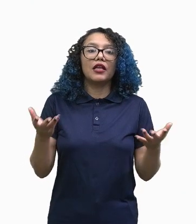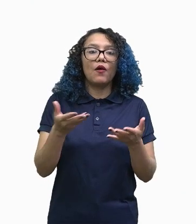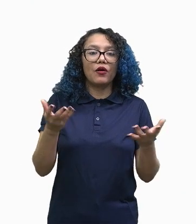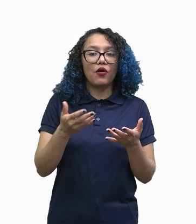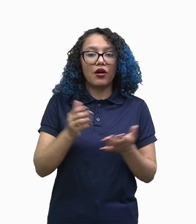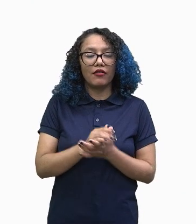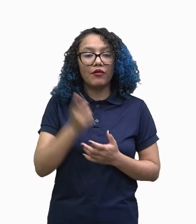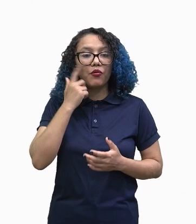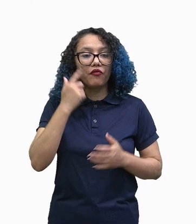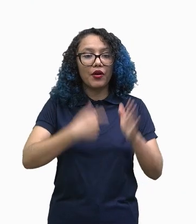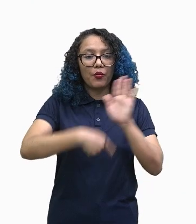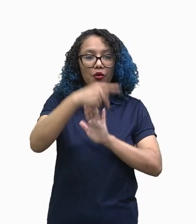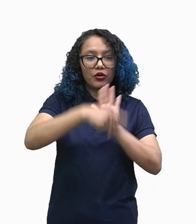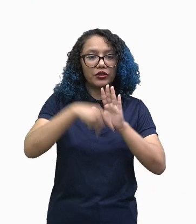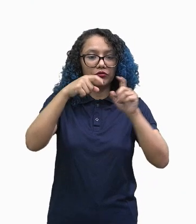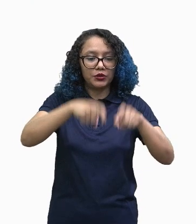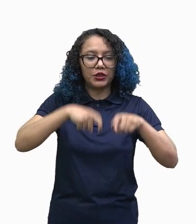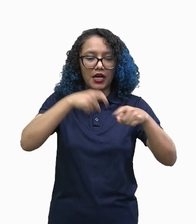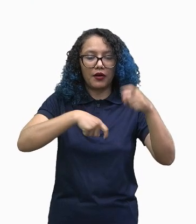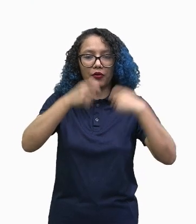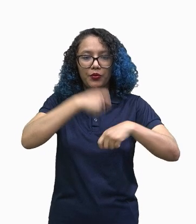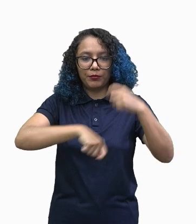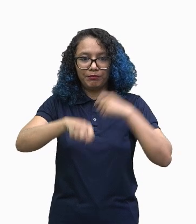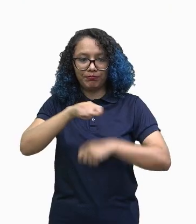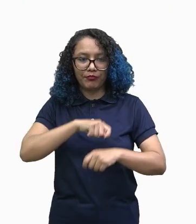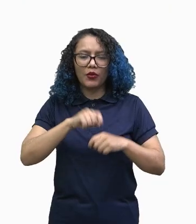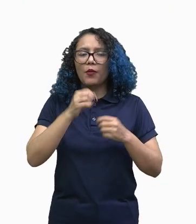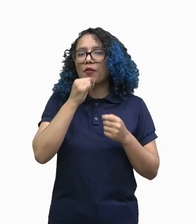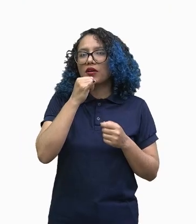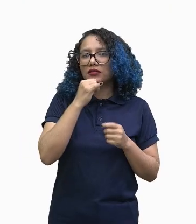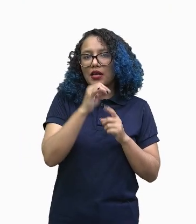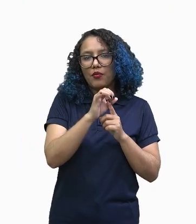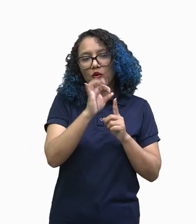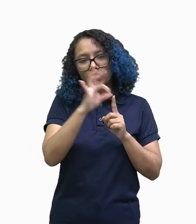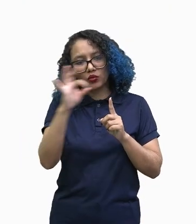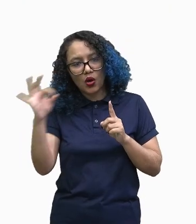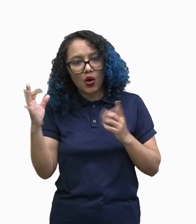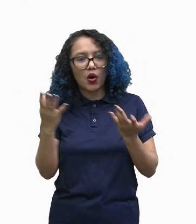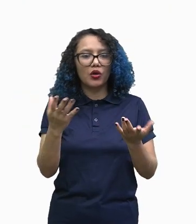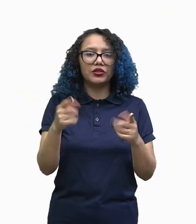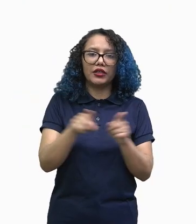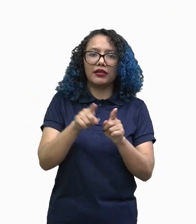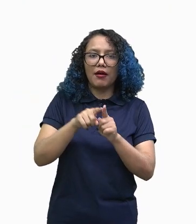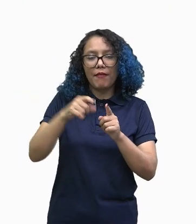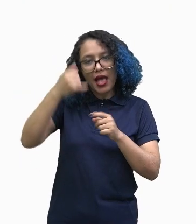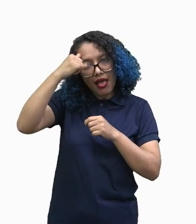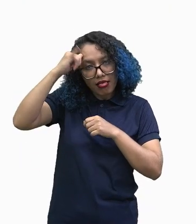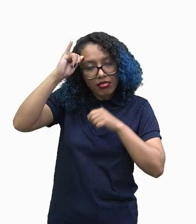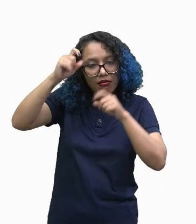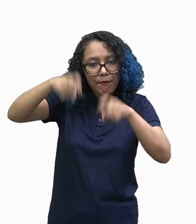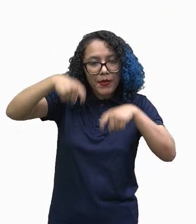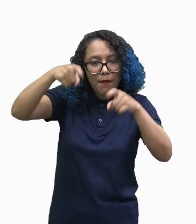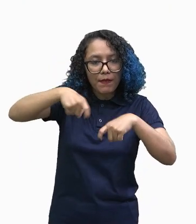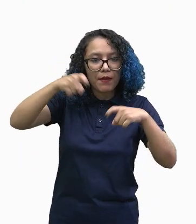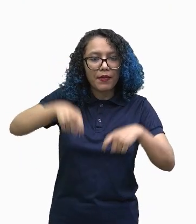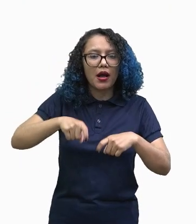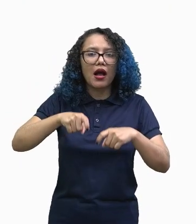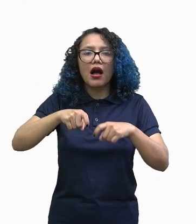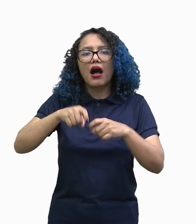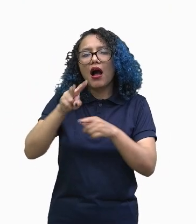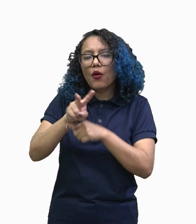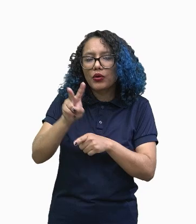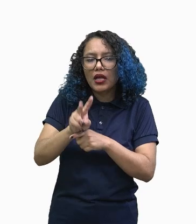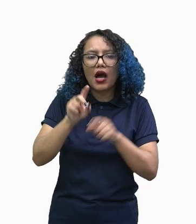de agronegócio, né? Então nós temos aí a soja, a pecuária, foram projetos que ou já